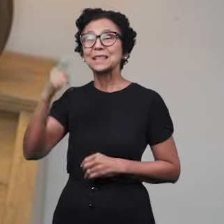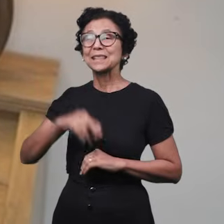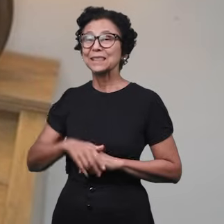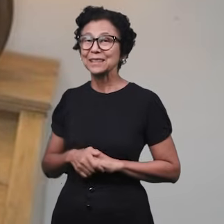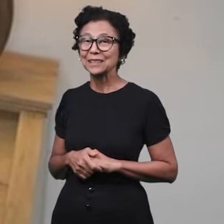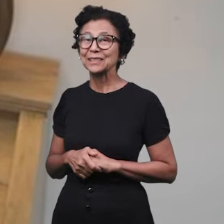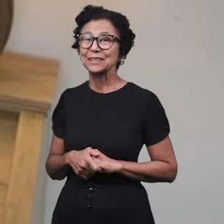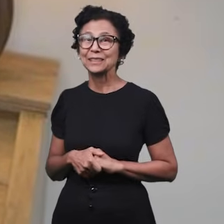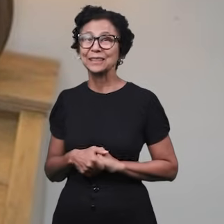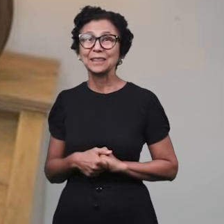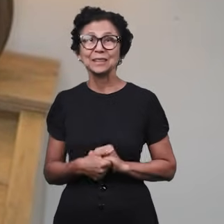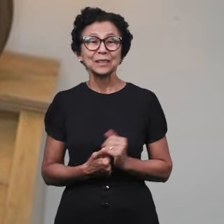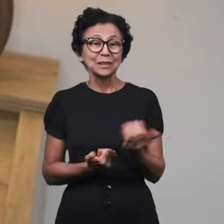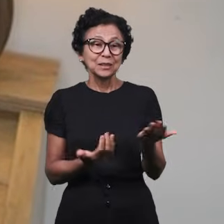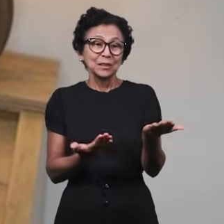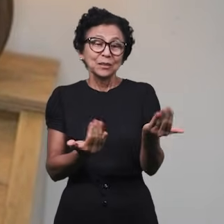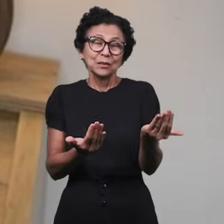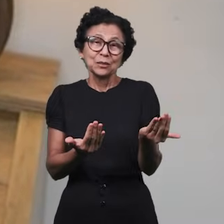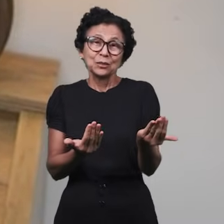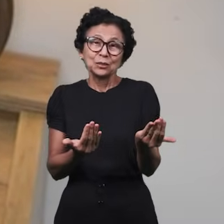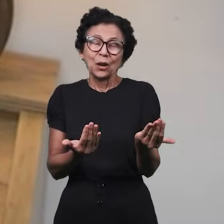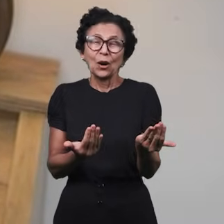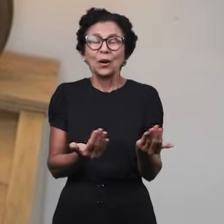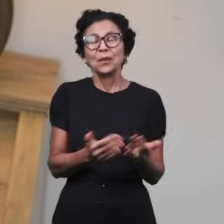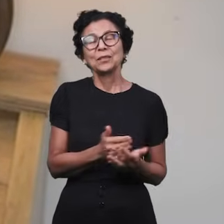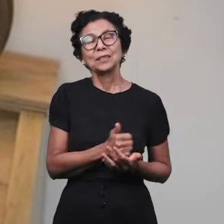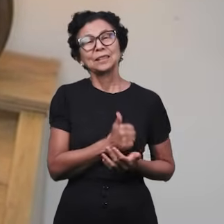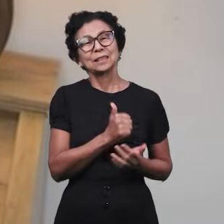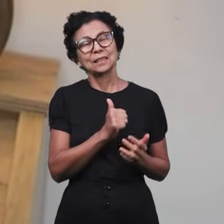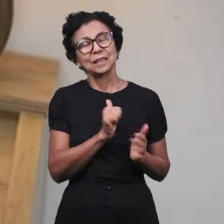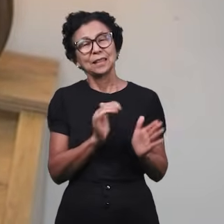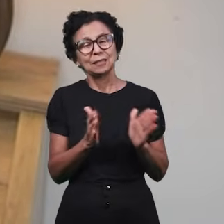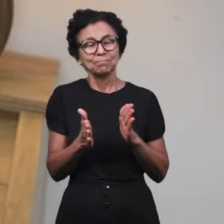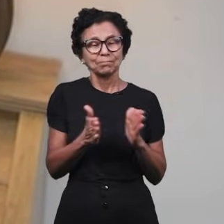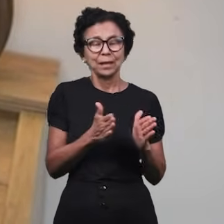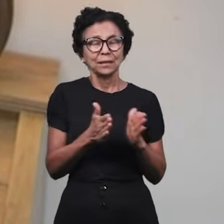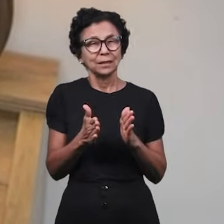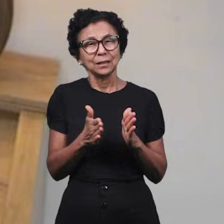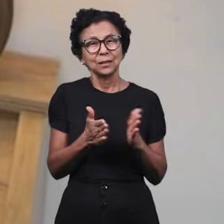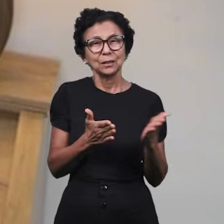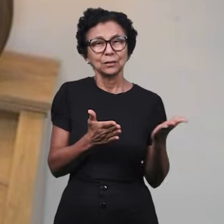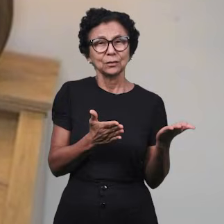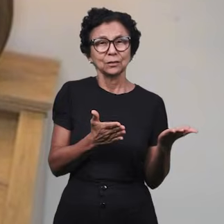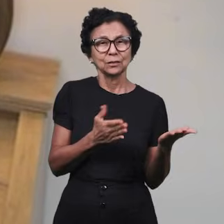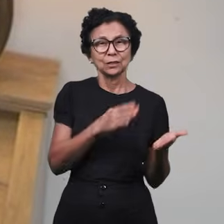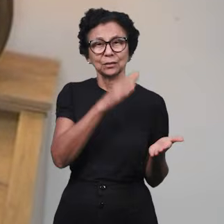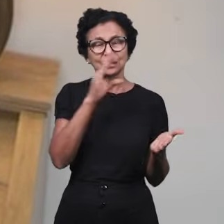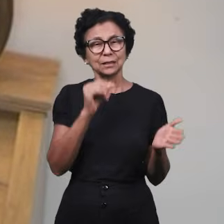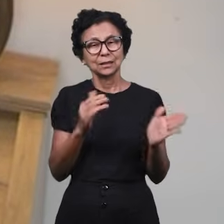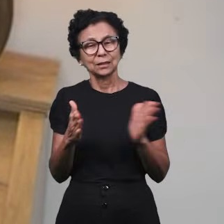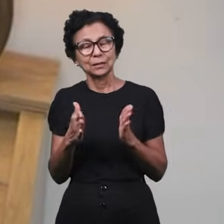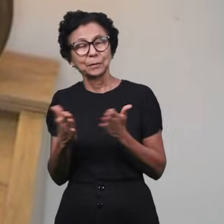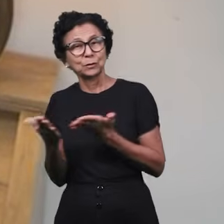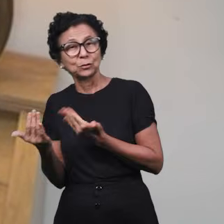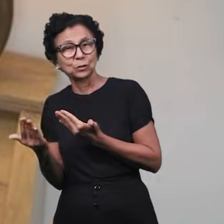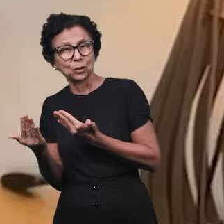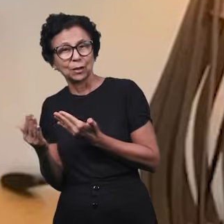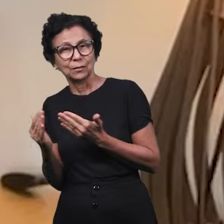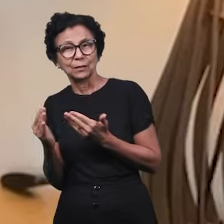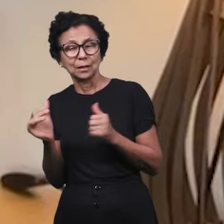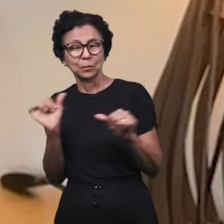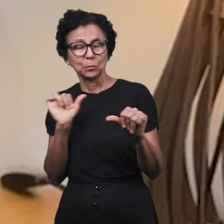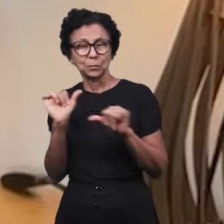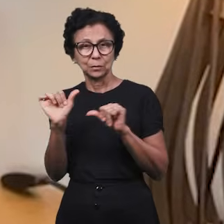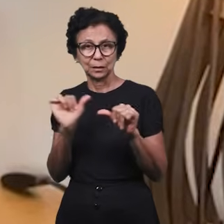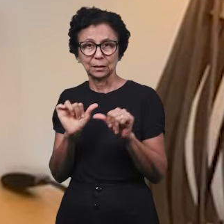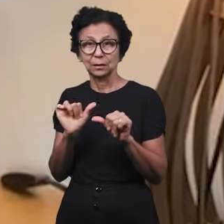na vida ali do jovem. Ele estava ali passando de adolescente para jovem e viu esse cuidado especial da parte do Senhor por ele. Um